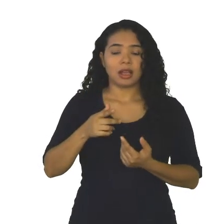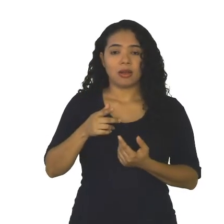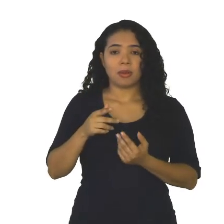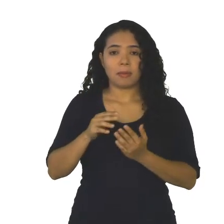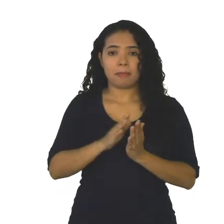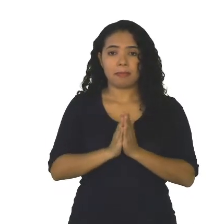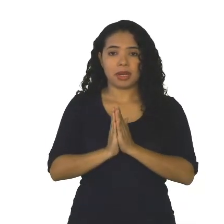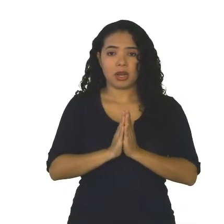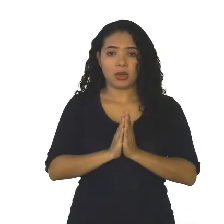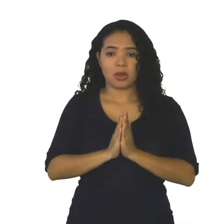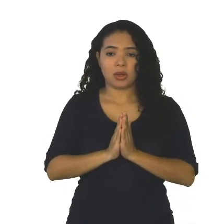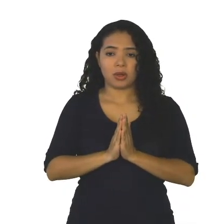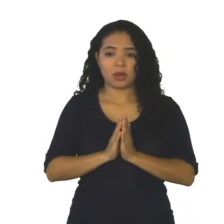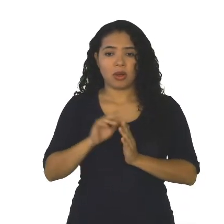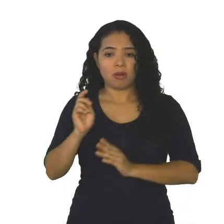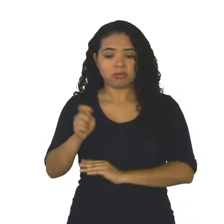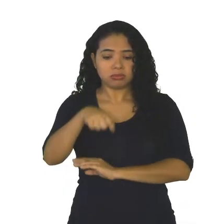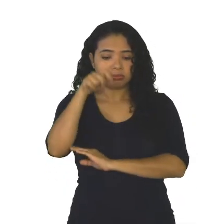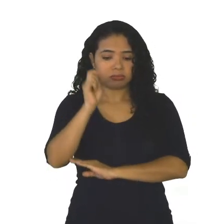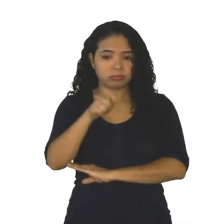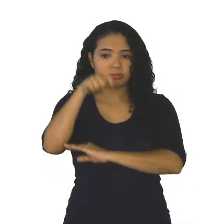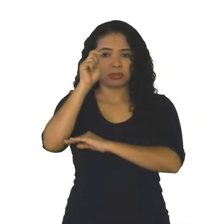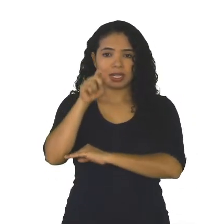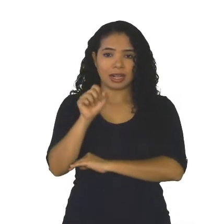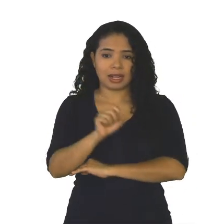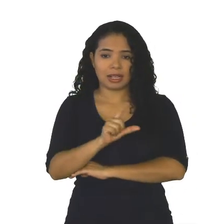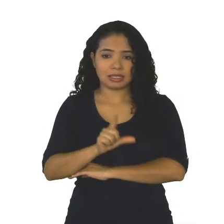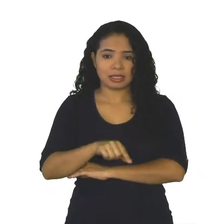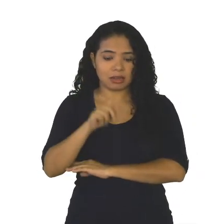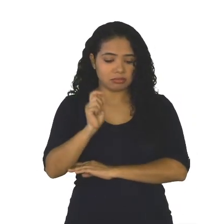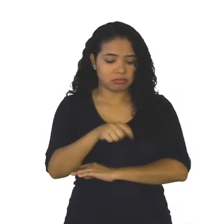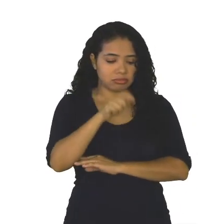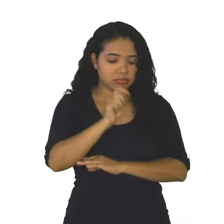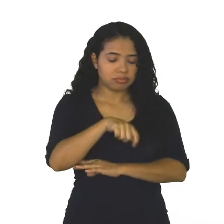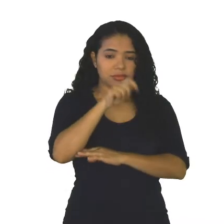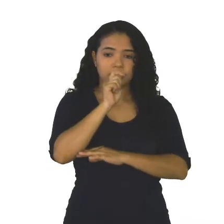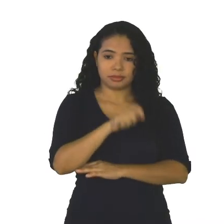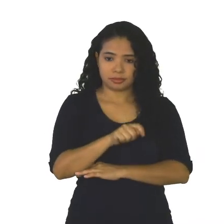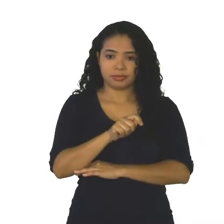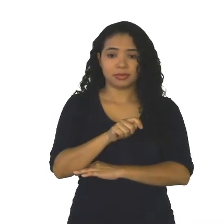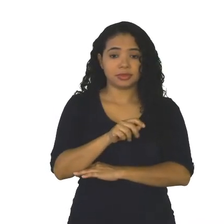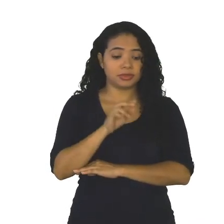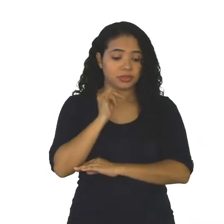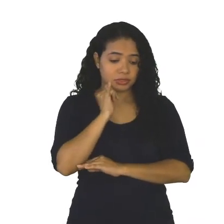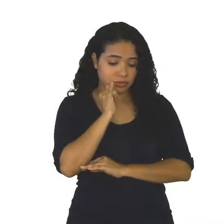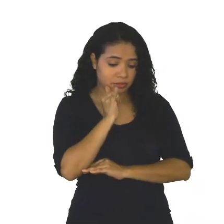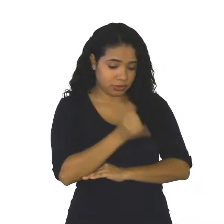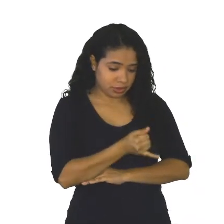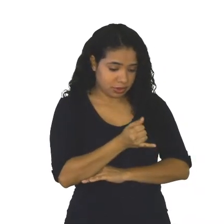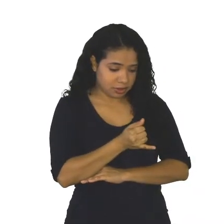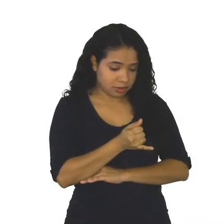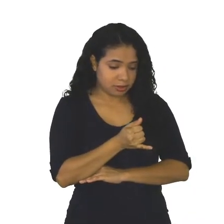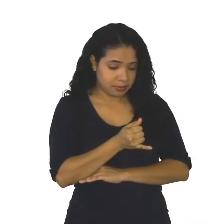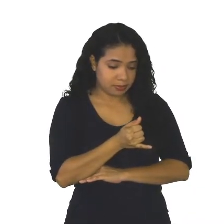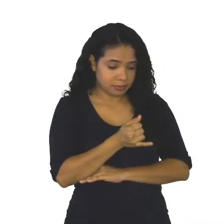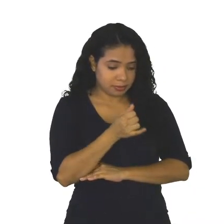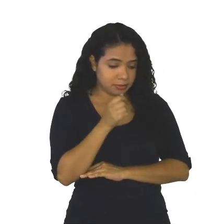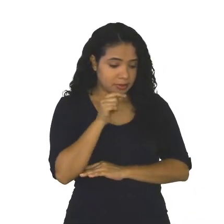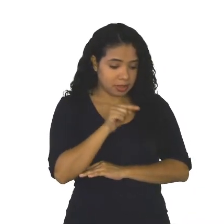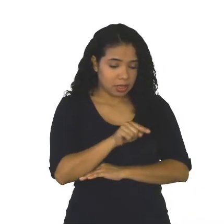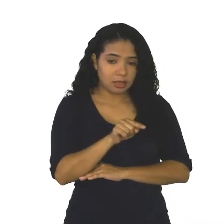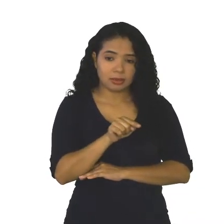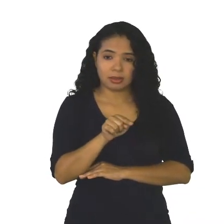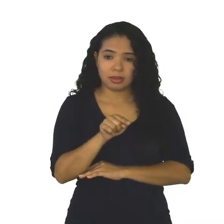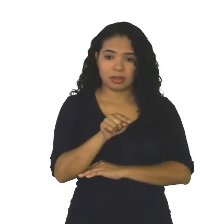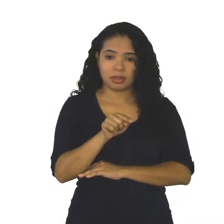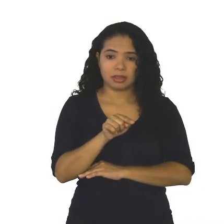fada azul, que, tocando Pinóquio com a varinha mágica, disse, fecha aspas, as